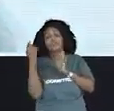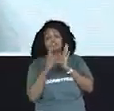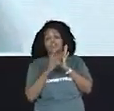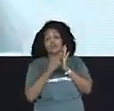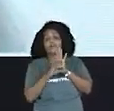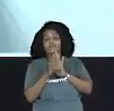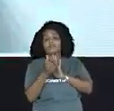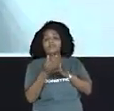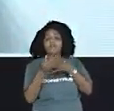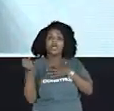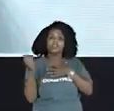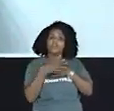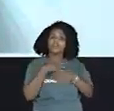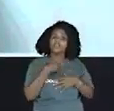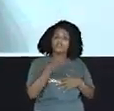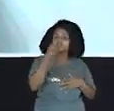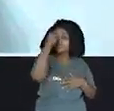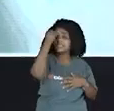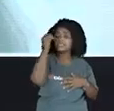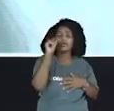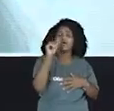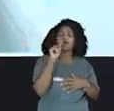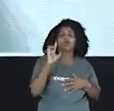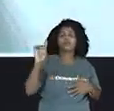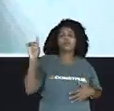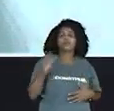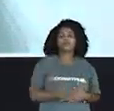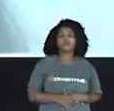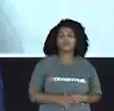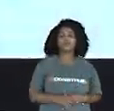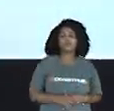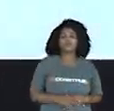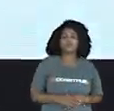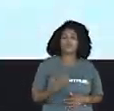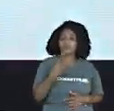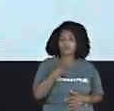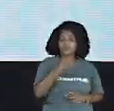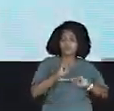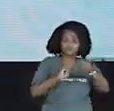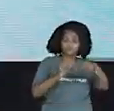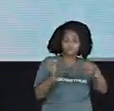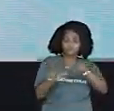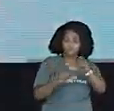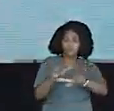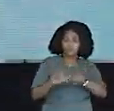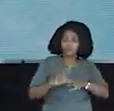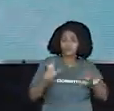e a nova geração Esqueceu que era Deus o que ele tinha feito uma geração só mudou tudo